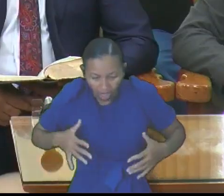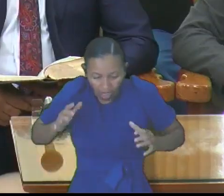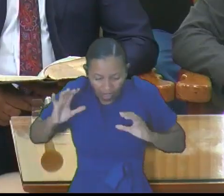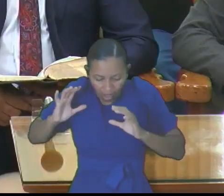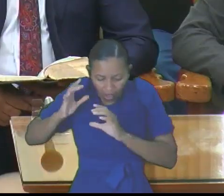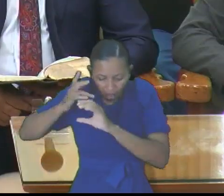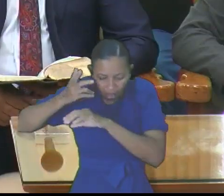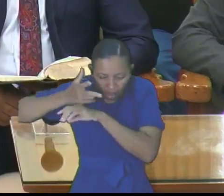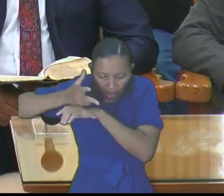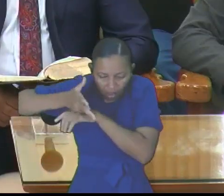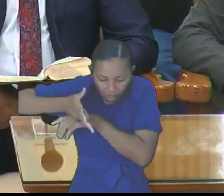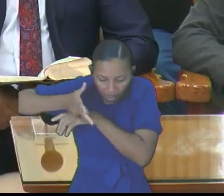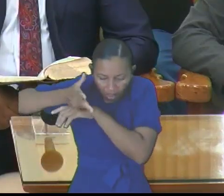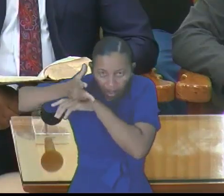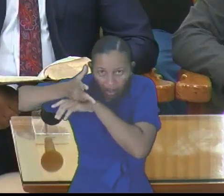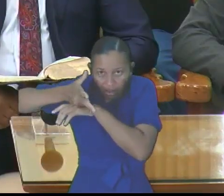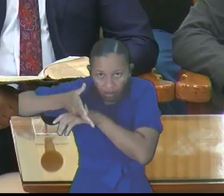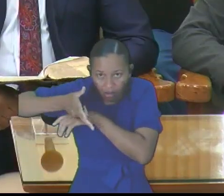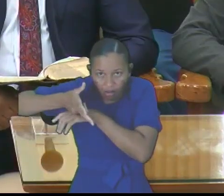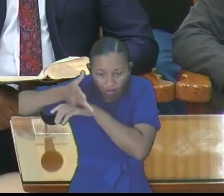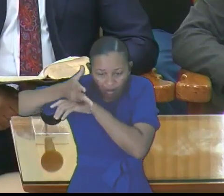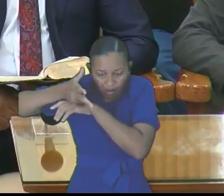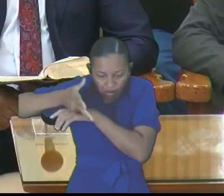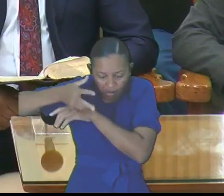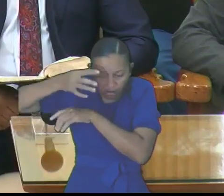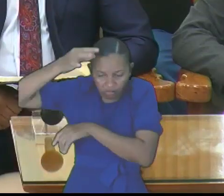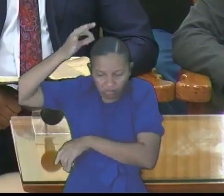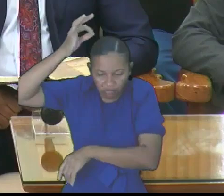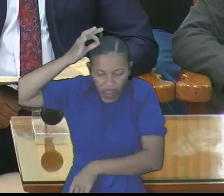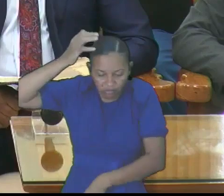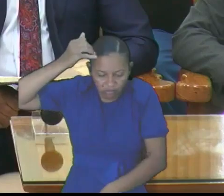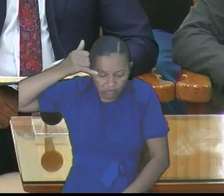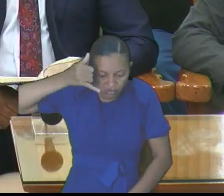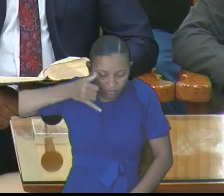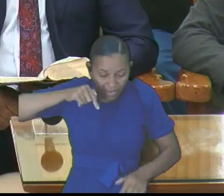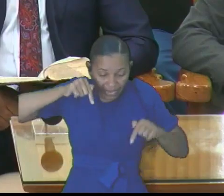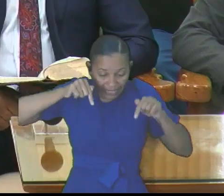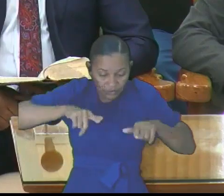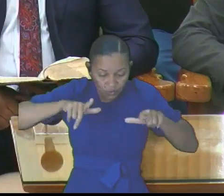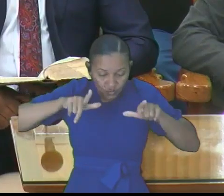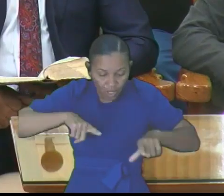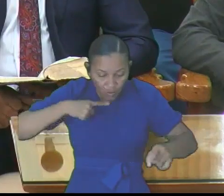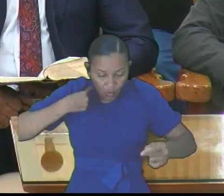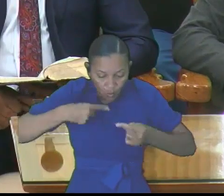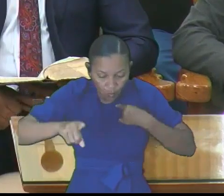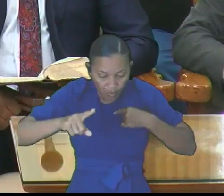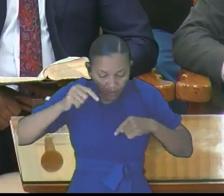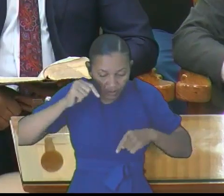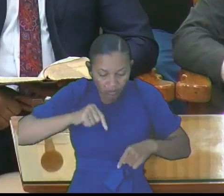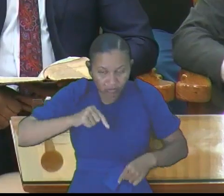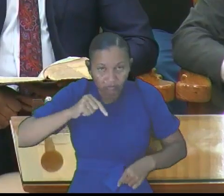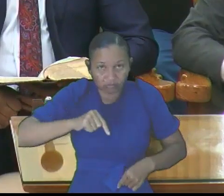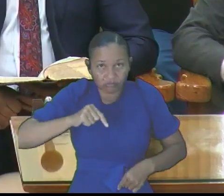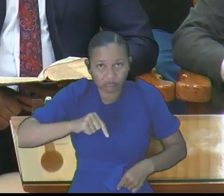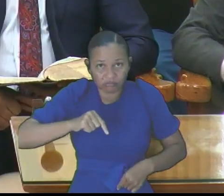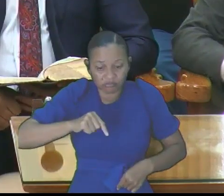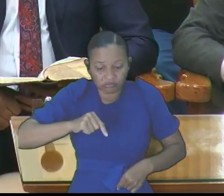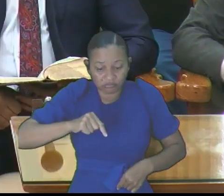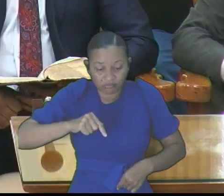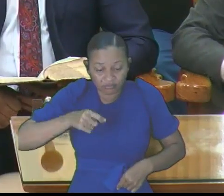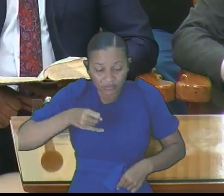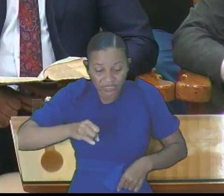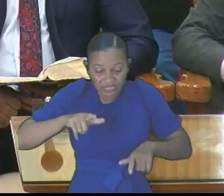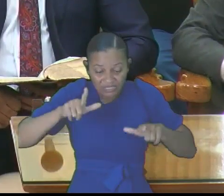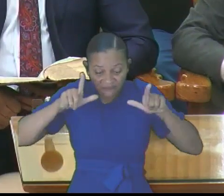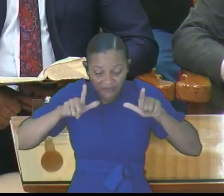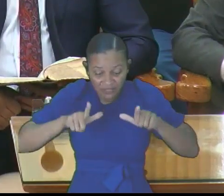pesada de filmagem no ombro, e o Espírito Santo disse para ele: aqui não é seu lugar. Se você ficar